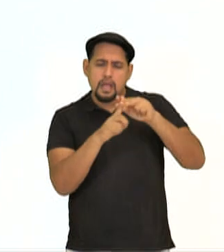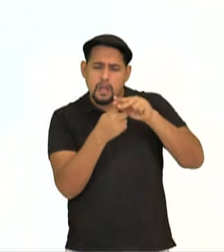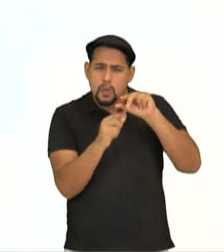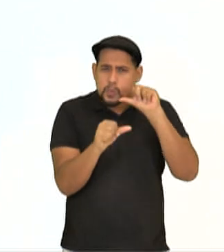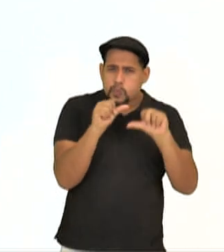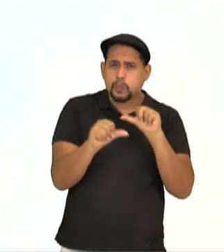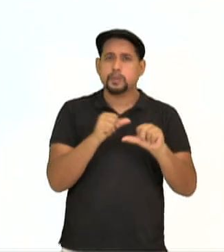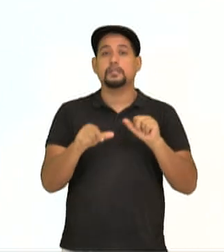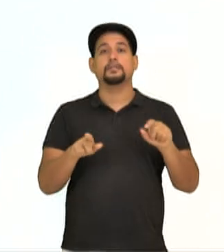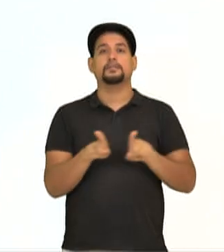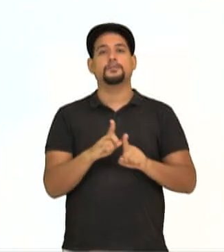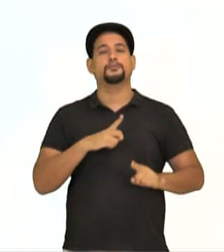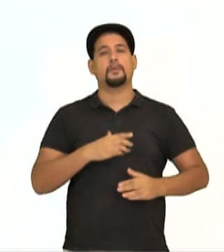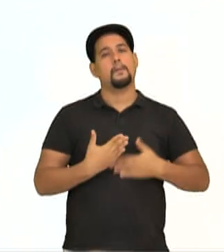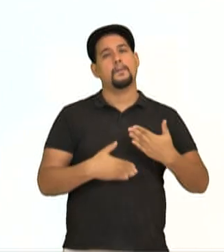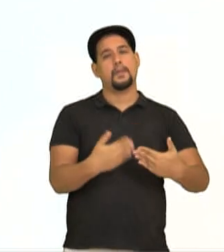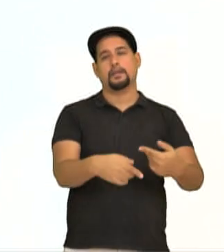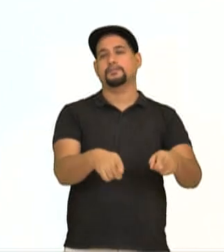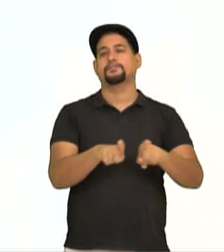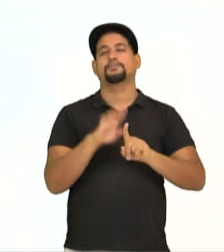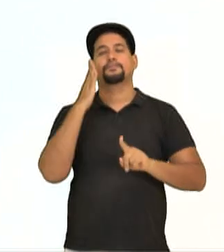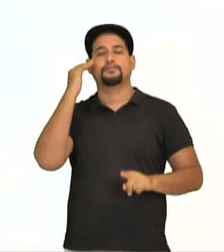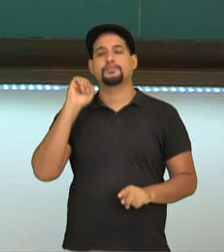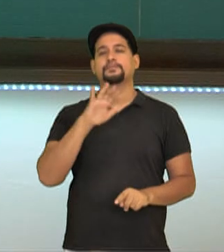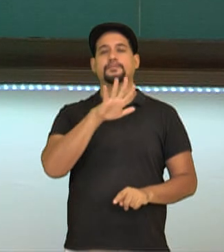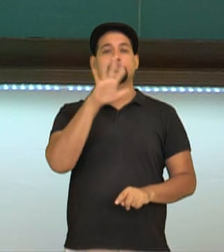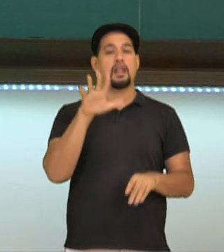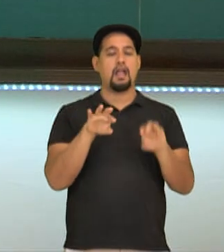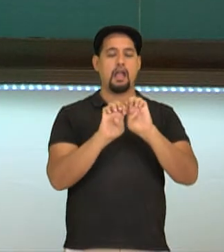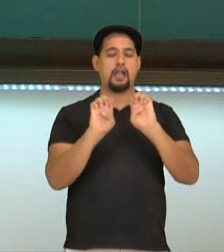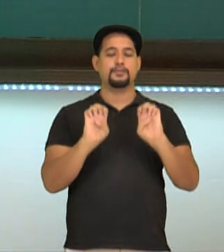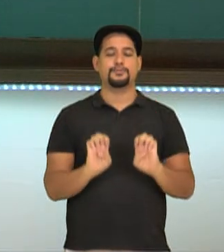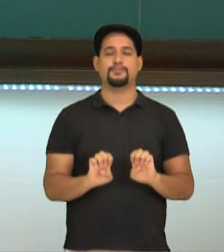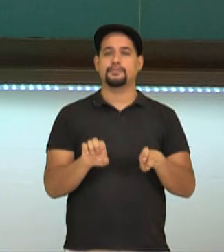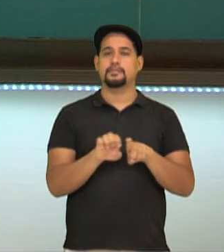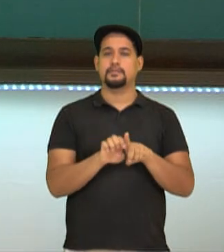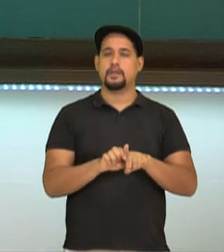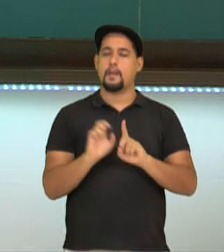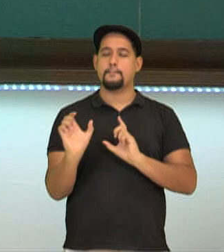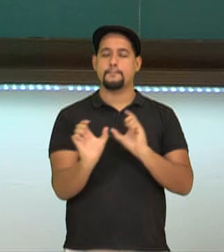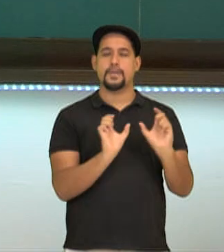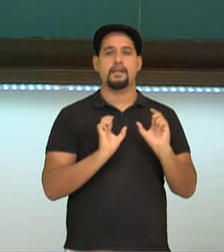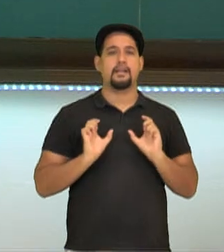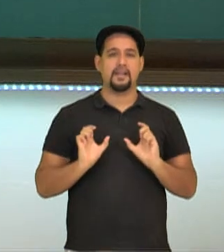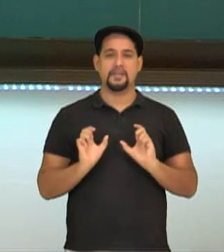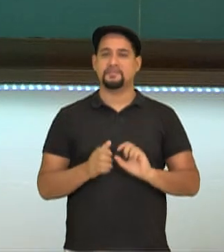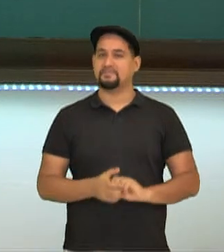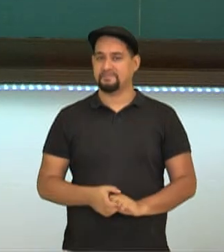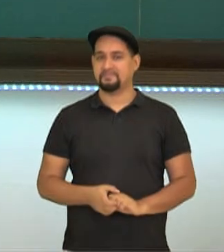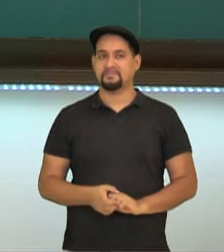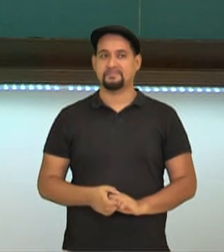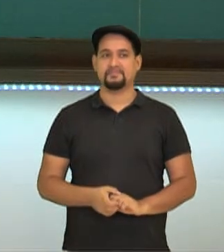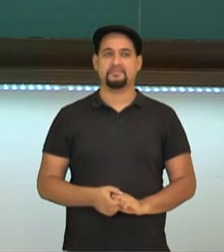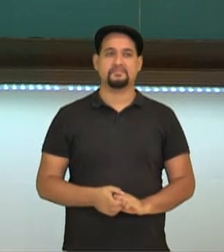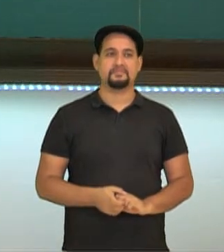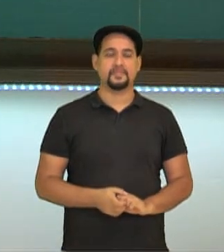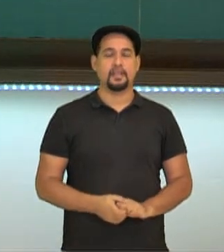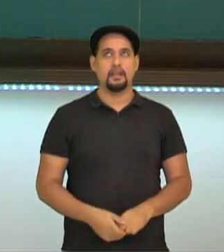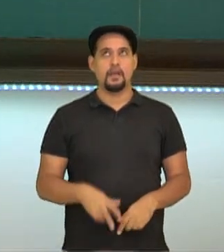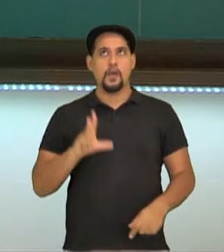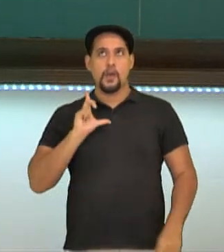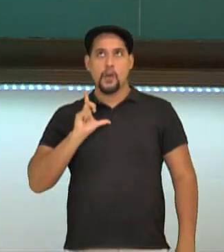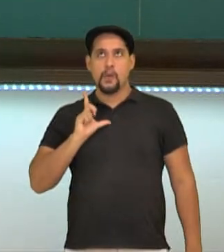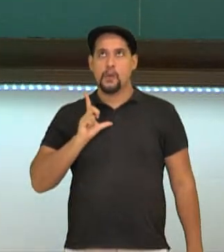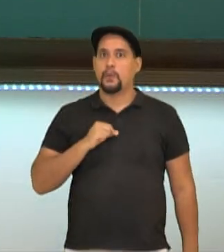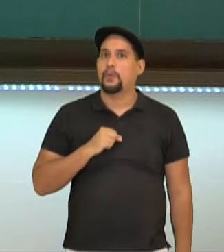modificadores, como parte do processo de compreensão da estrutura de orações. Ufa!